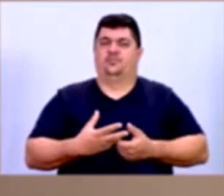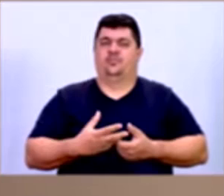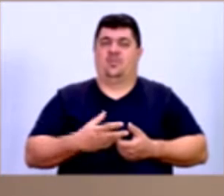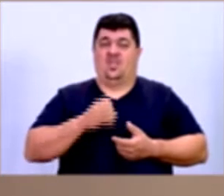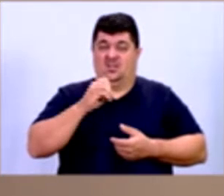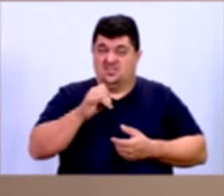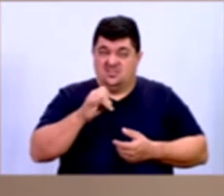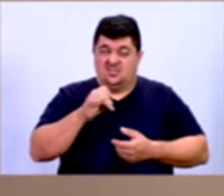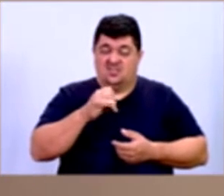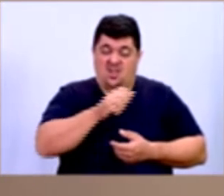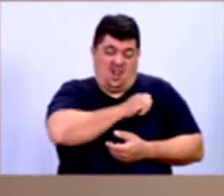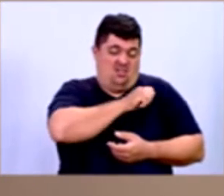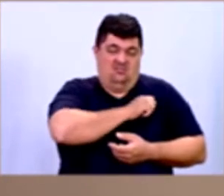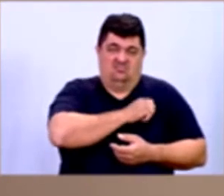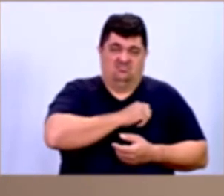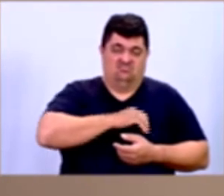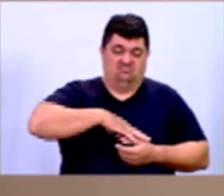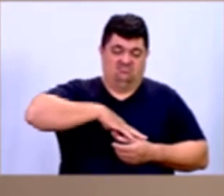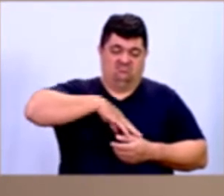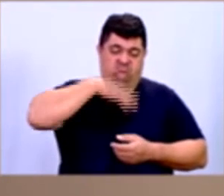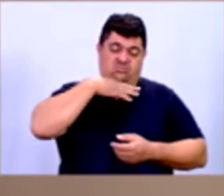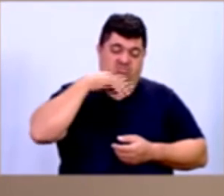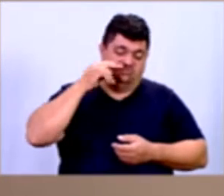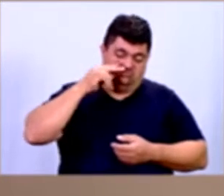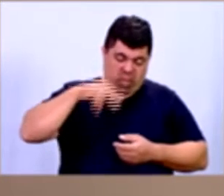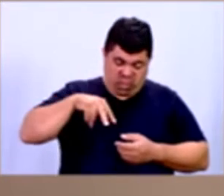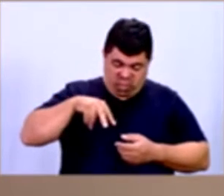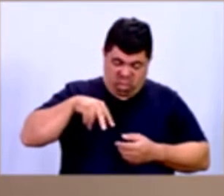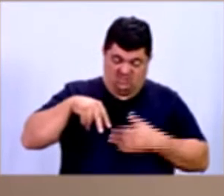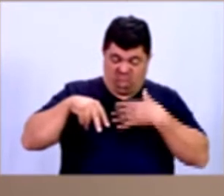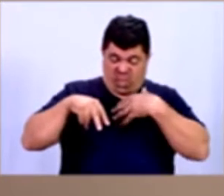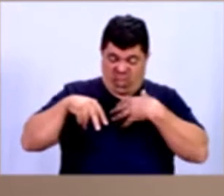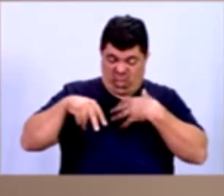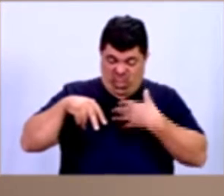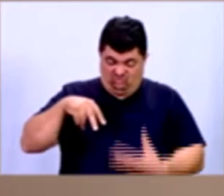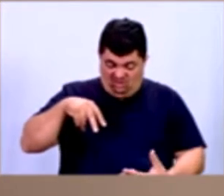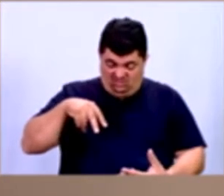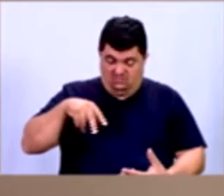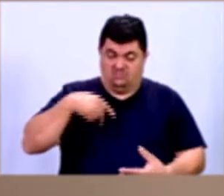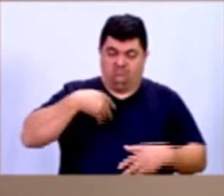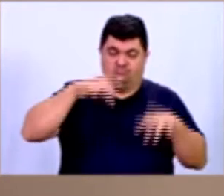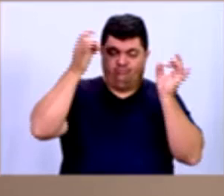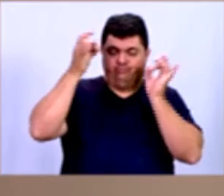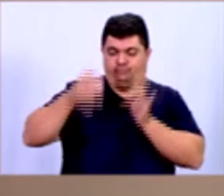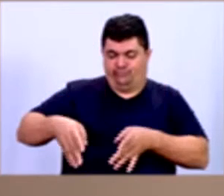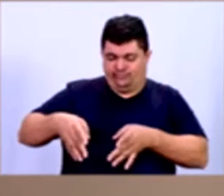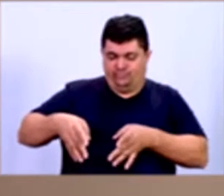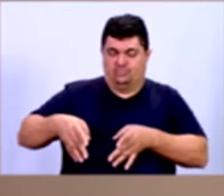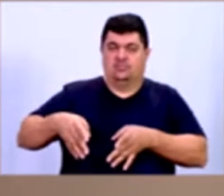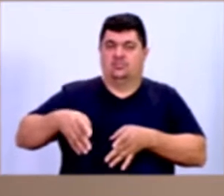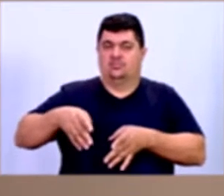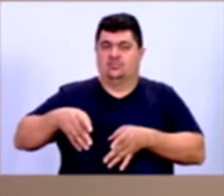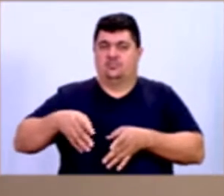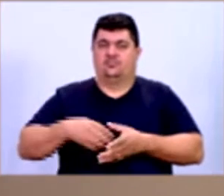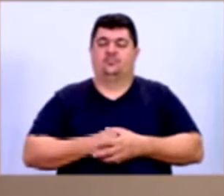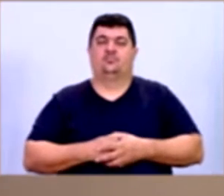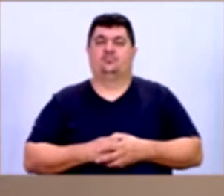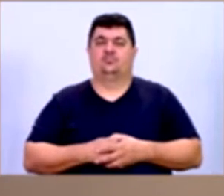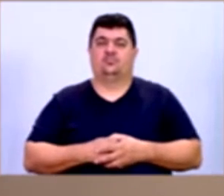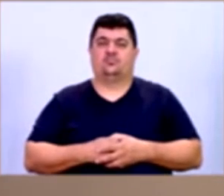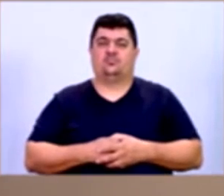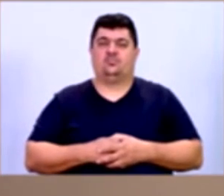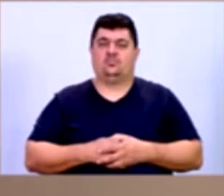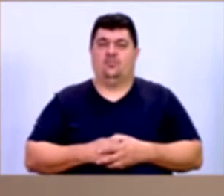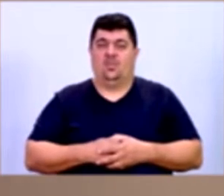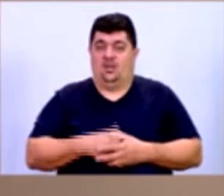sem relevância, não tem propriedades para os alunos nem para os professores e considera-se material de encosto. Não